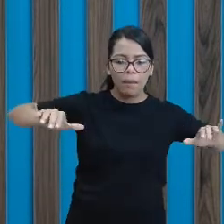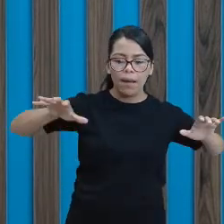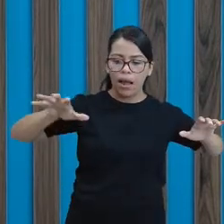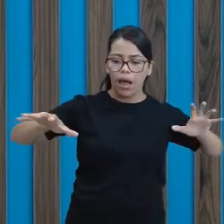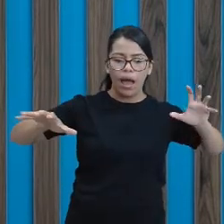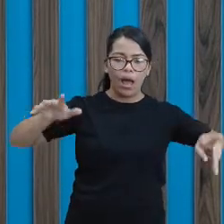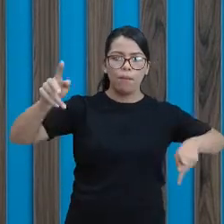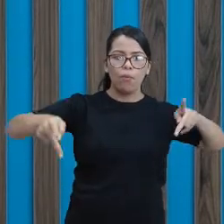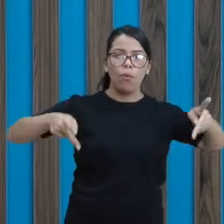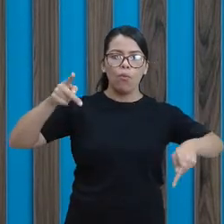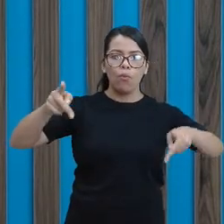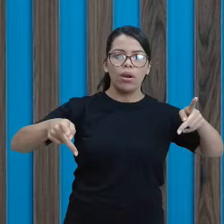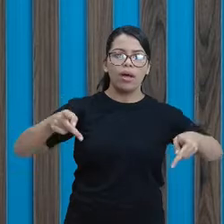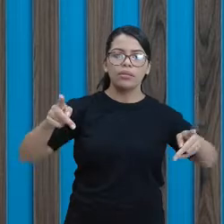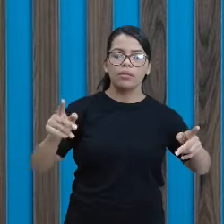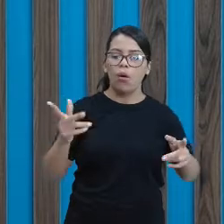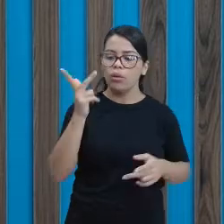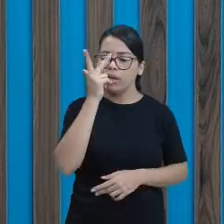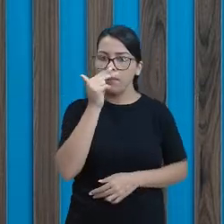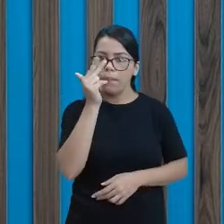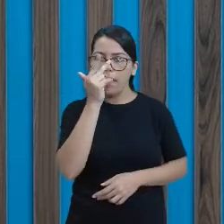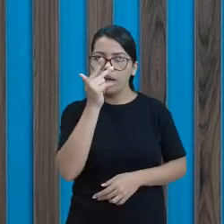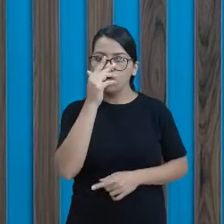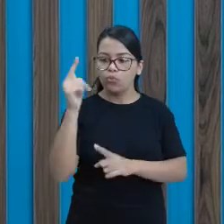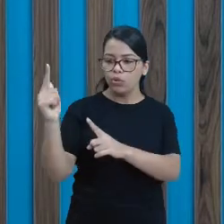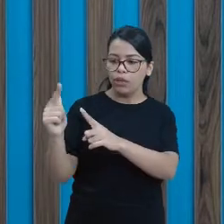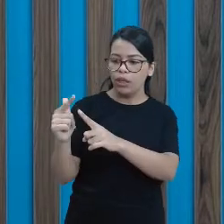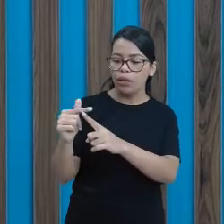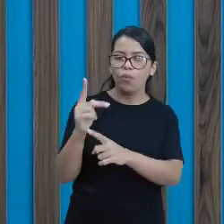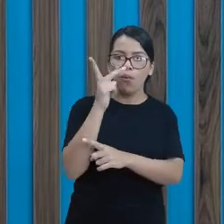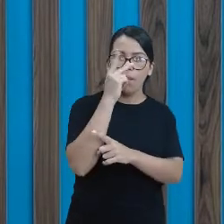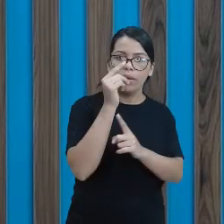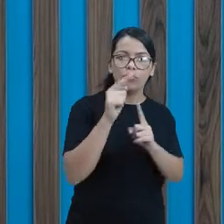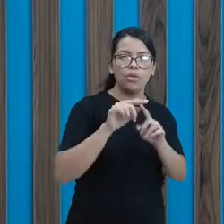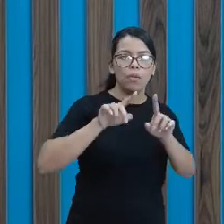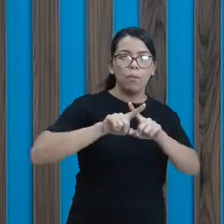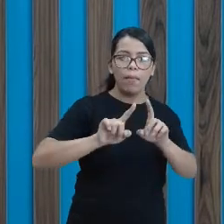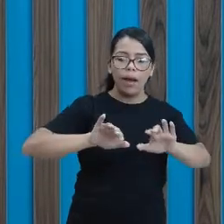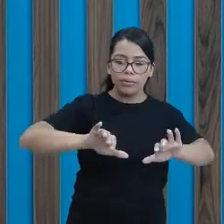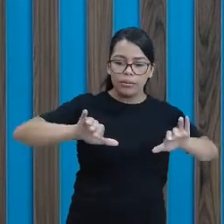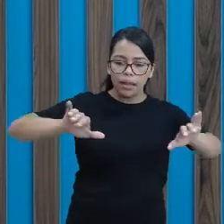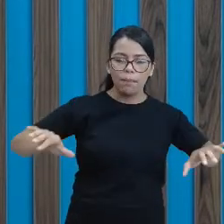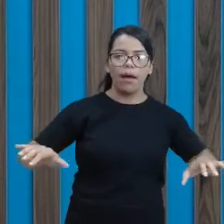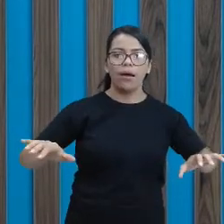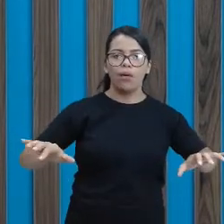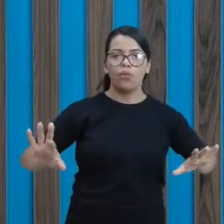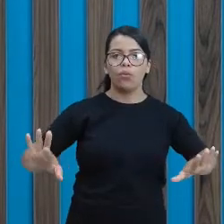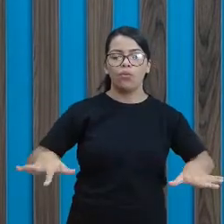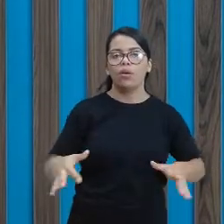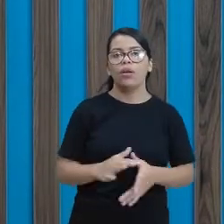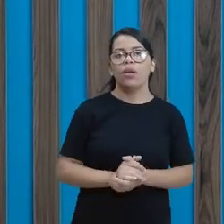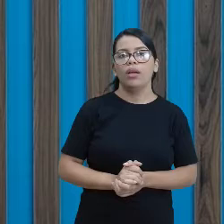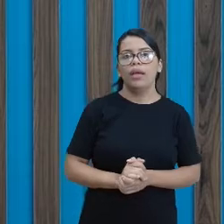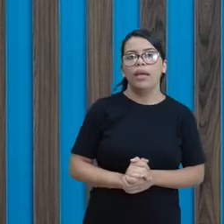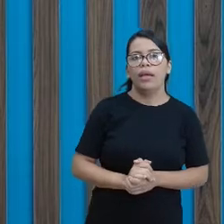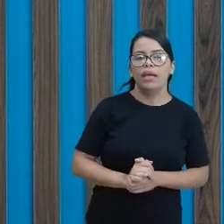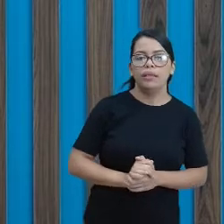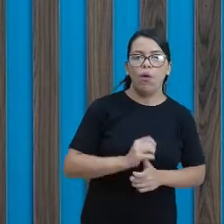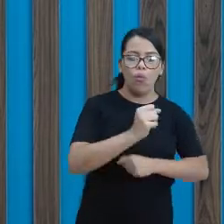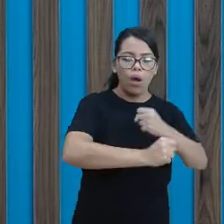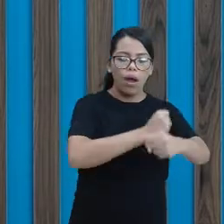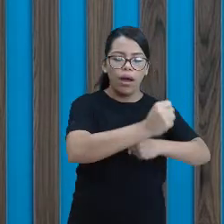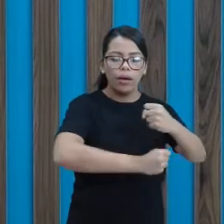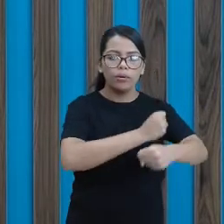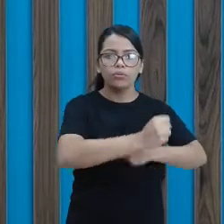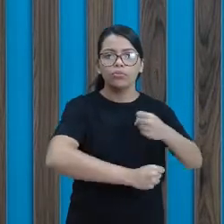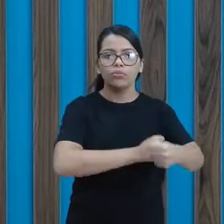aquela população da mesma espécie. E ao longo de muitos anos aí para frente, o que é que vai acontecer com essa espécie? Ó?